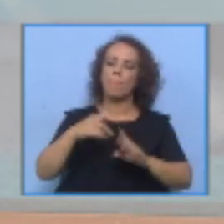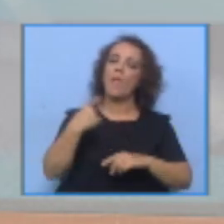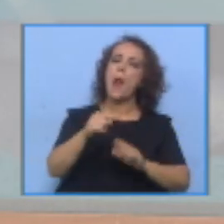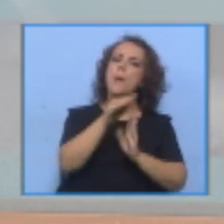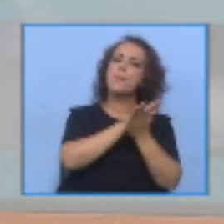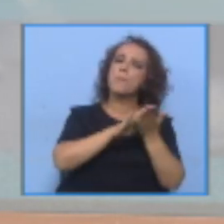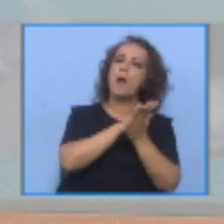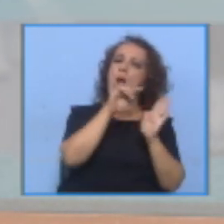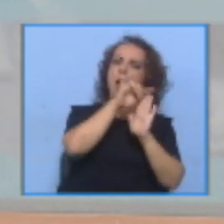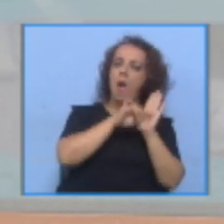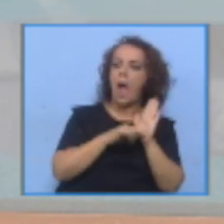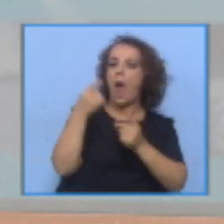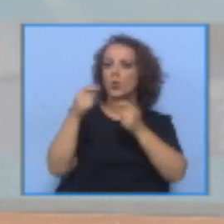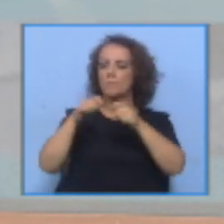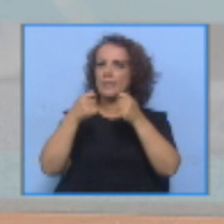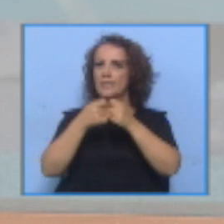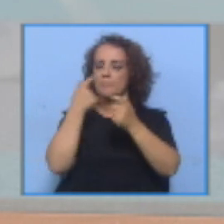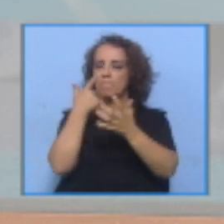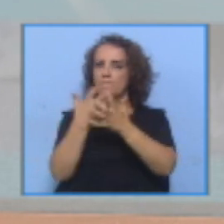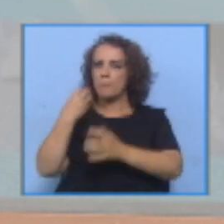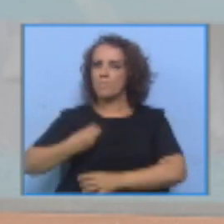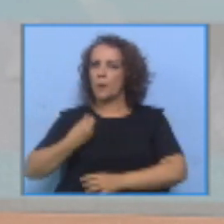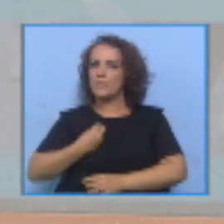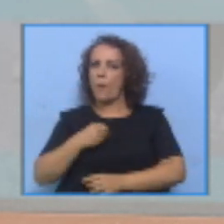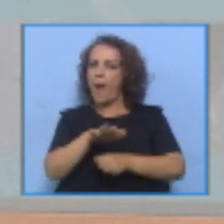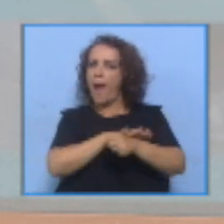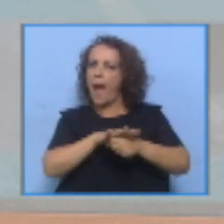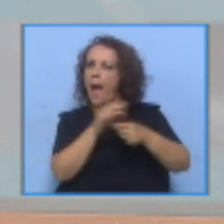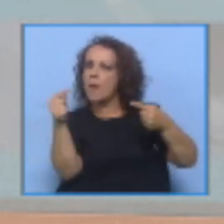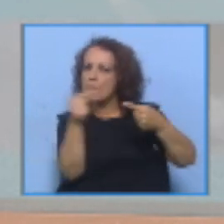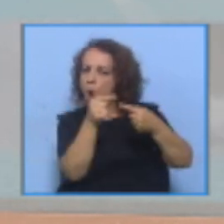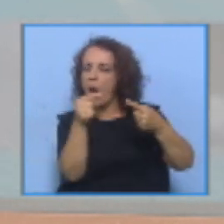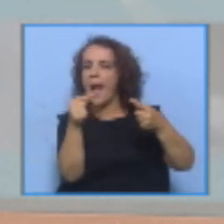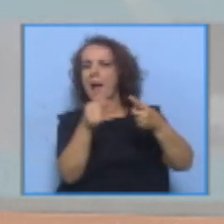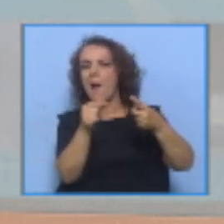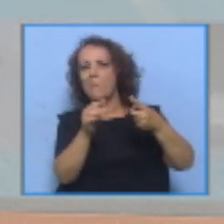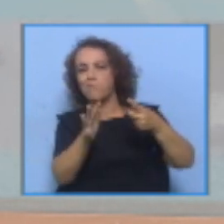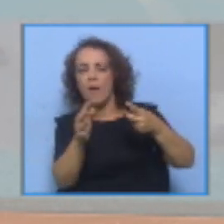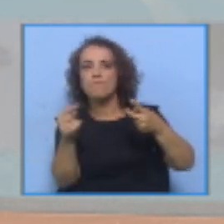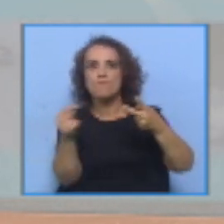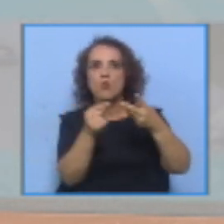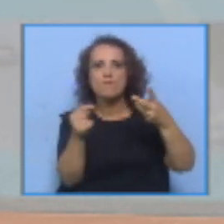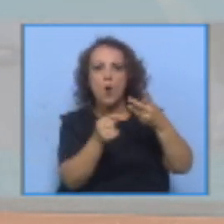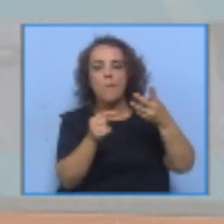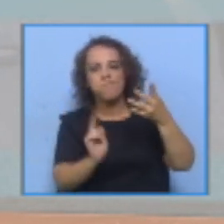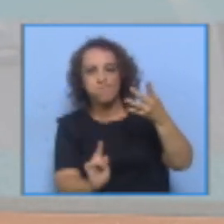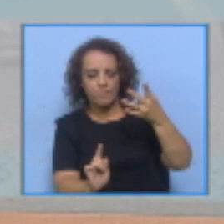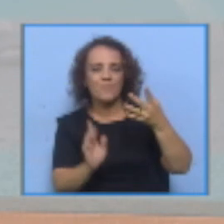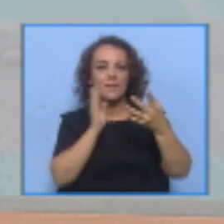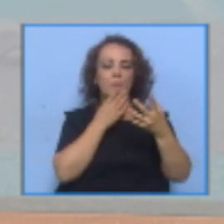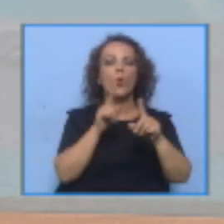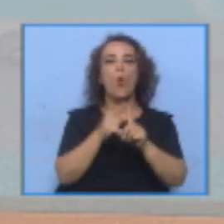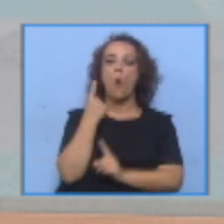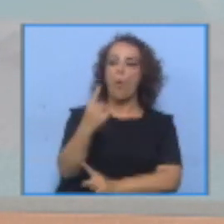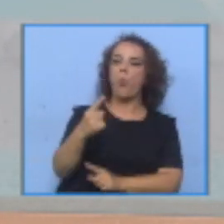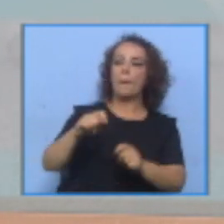uns dão mais atenção do que outros. E por isso não há um partido que preencha